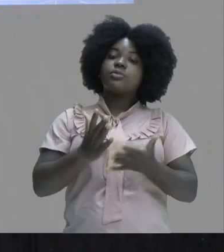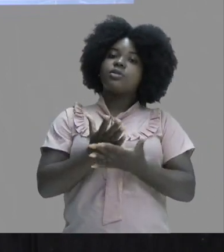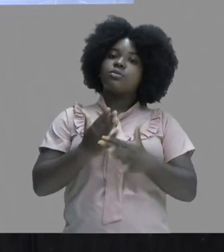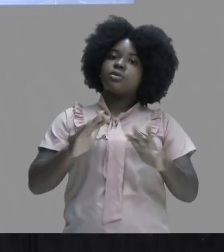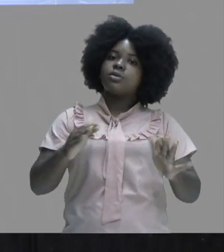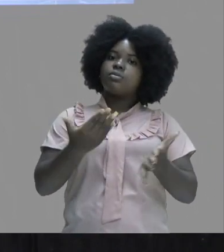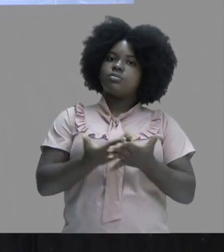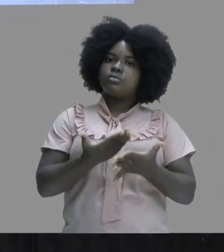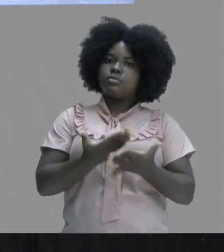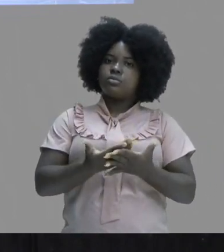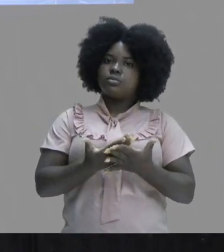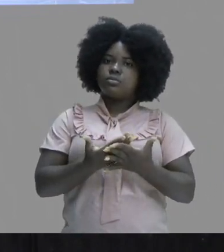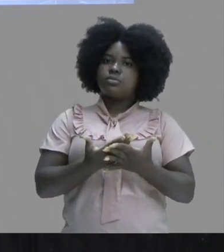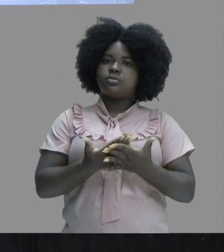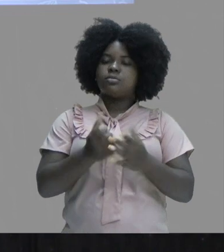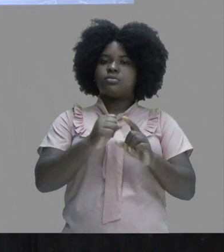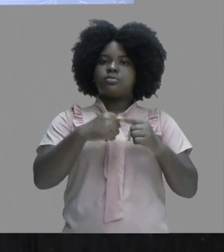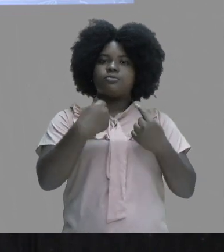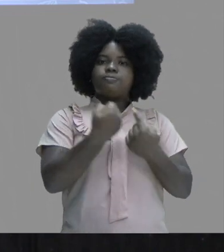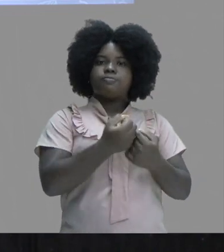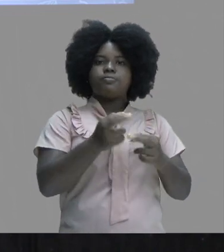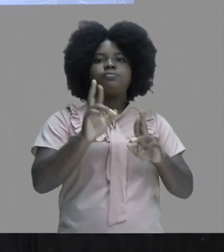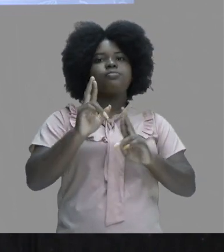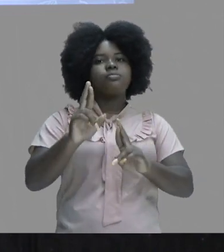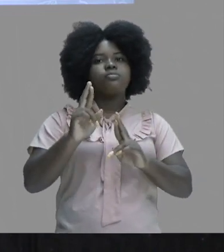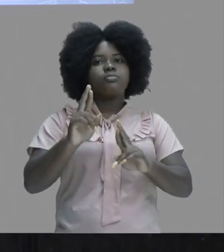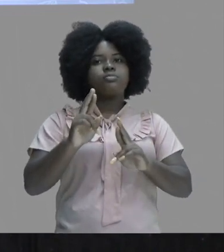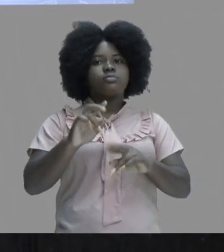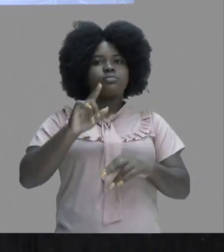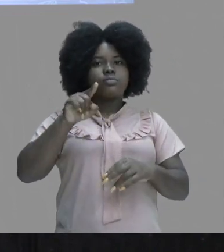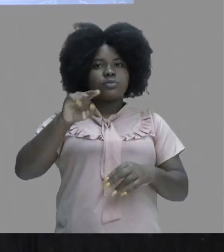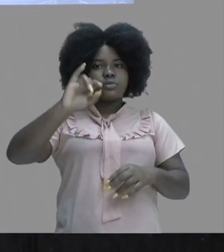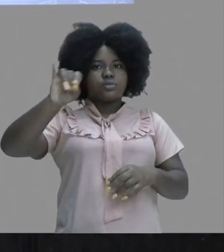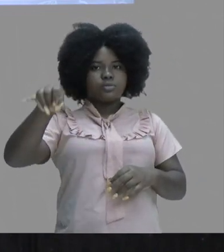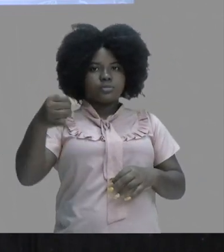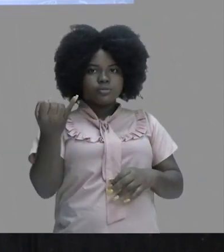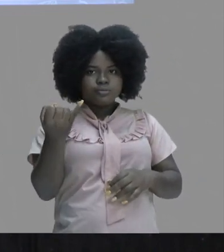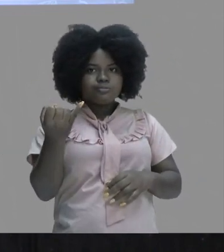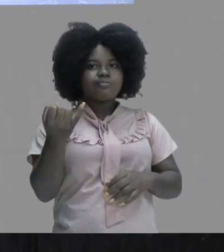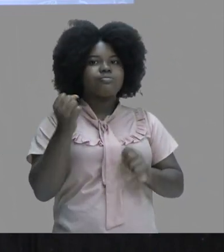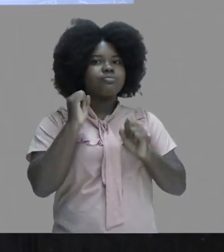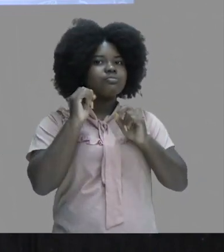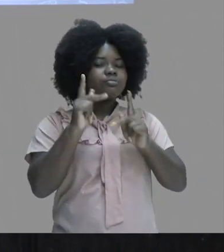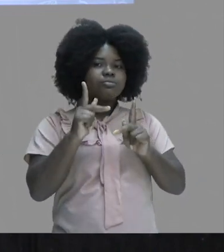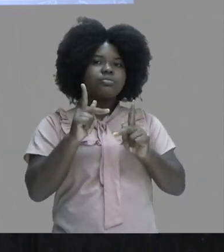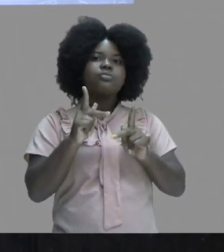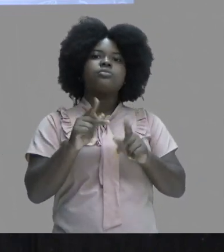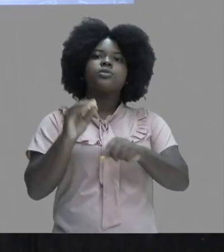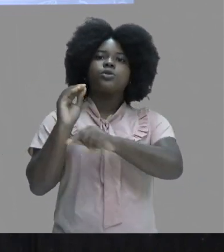gente encerra mais uma aula de Sociologia. Espero que tenha sido proveitosa para vocês. Continuem se